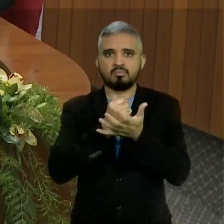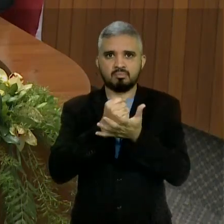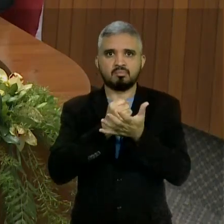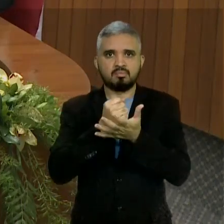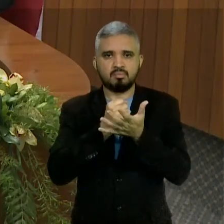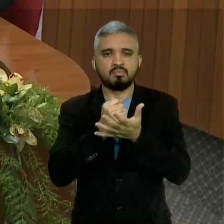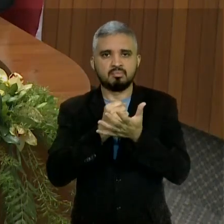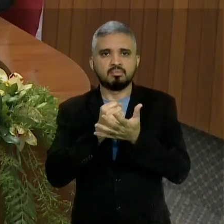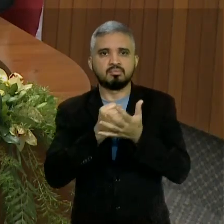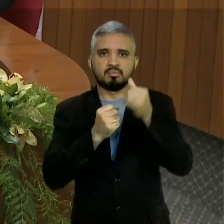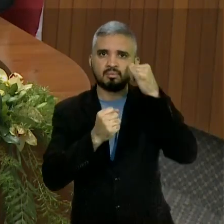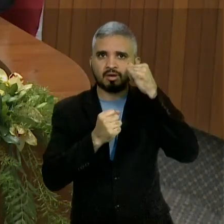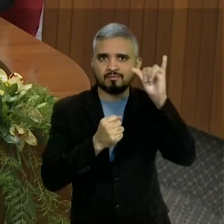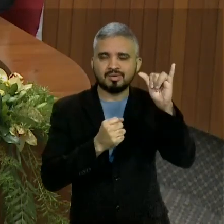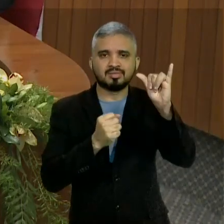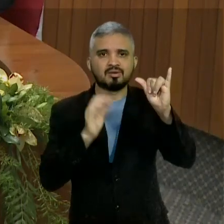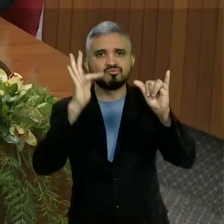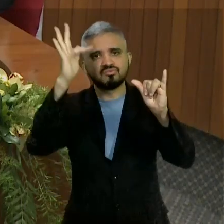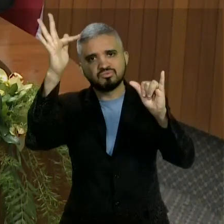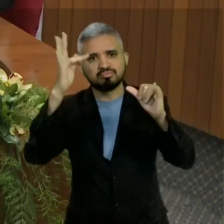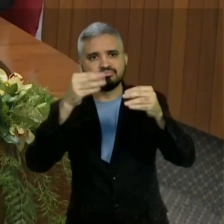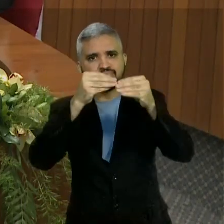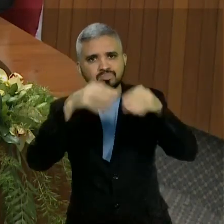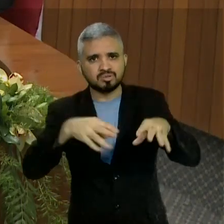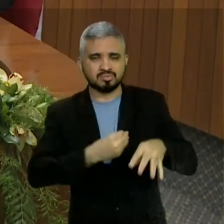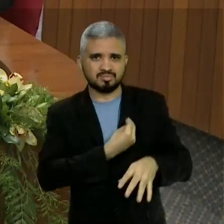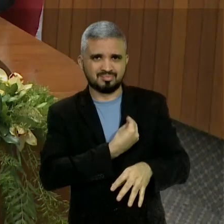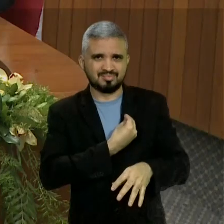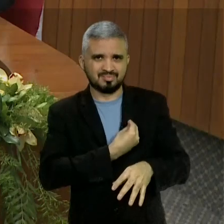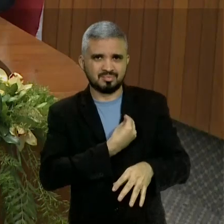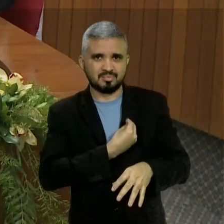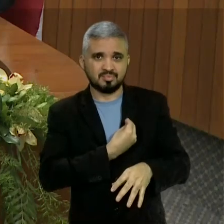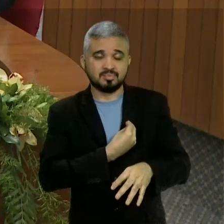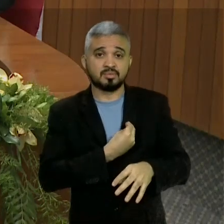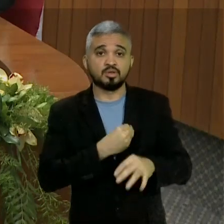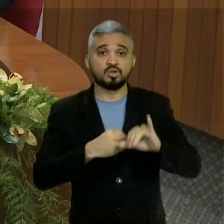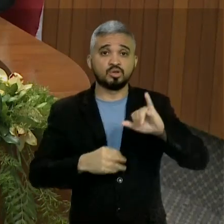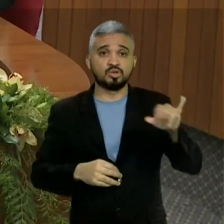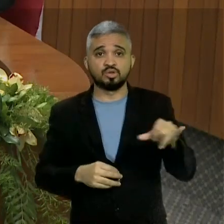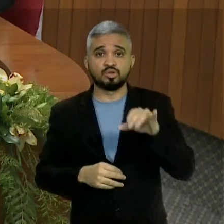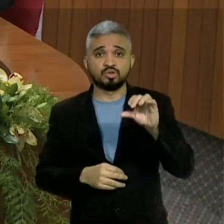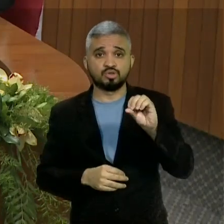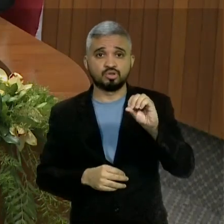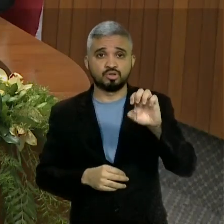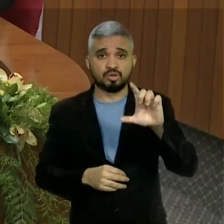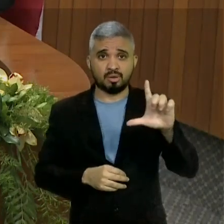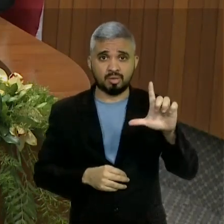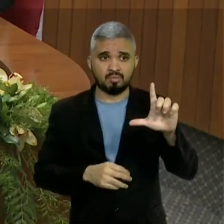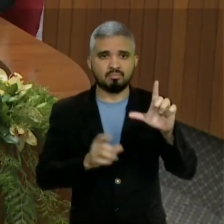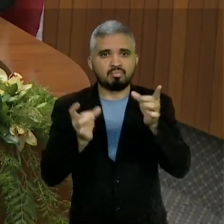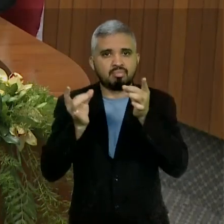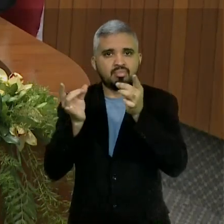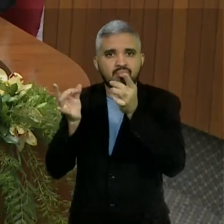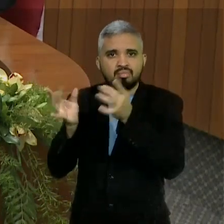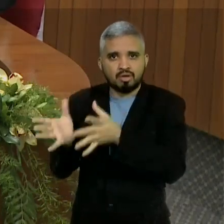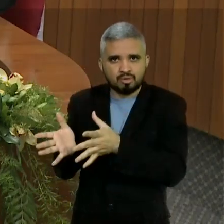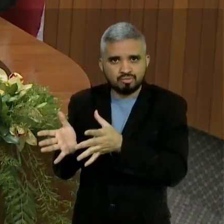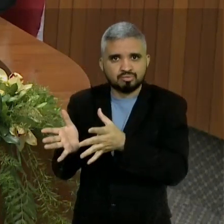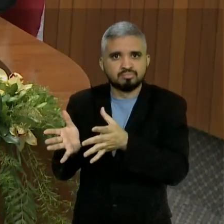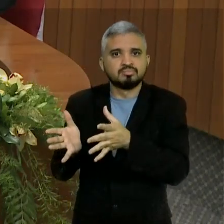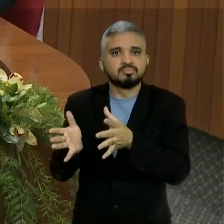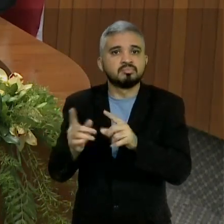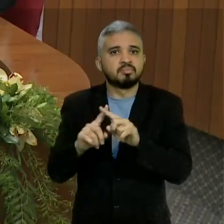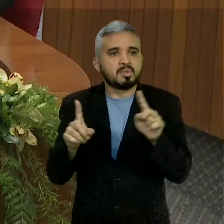Joel foi embora por conta das eleições acabou o programa não funciona e eu Desafio o prefeito de São